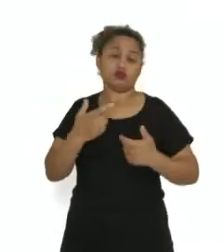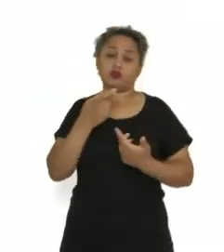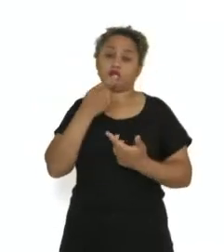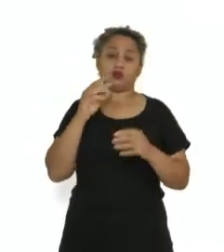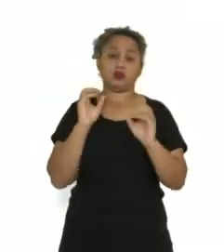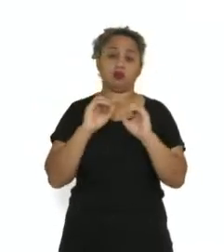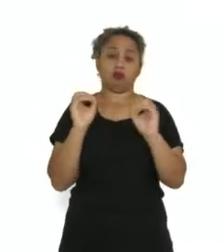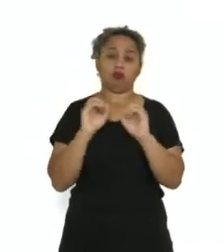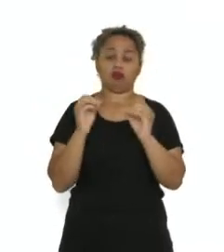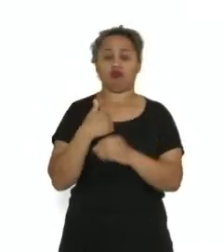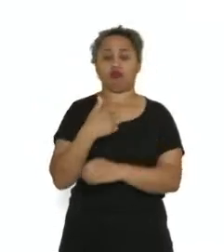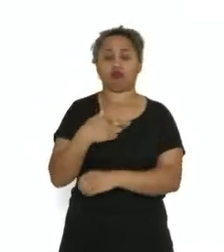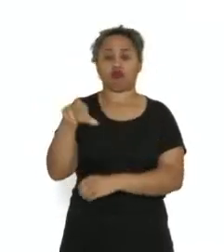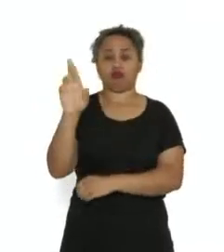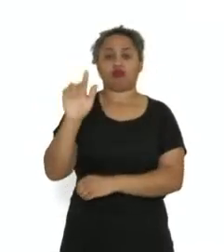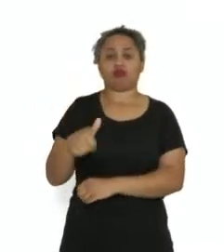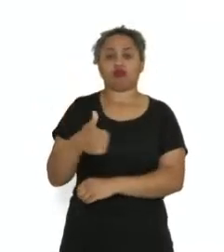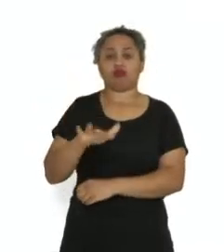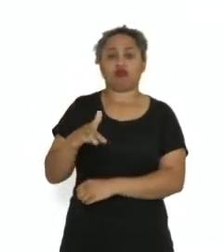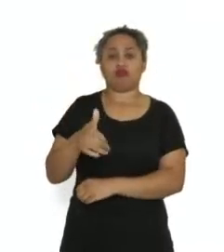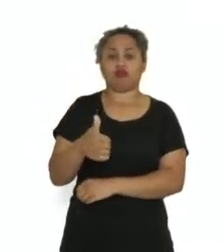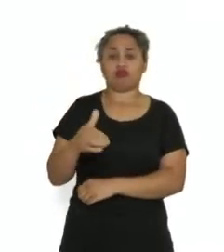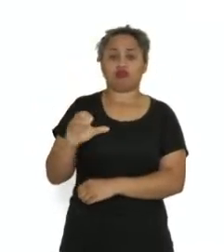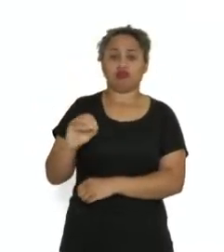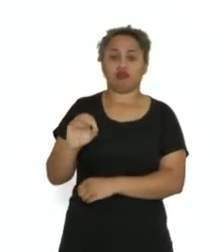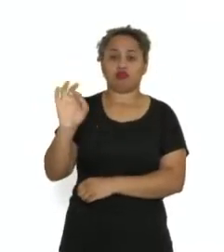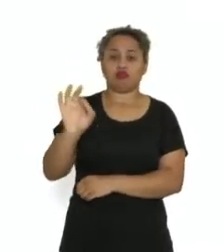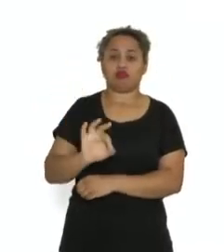nenhuma religião, cerca de 10%, e